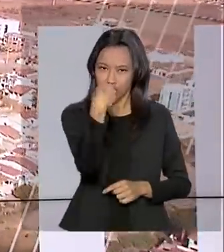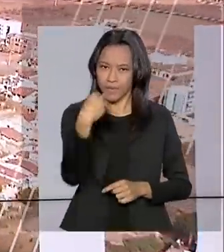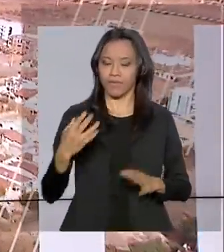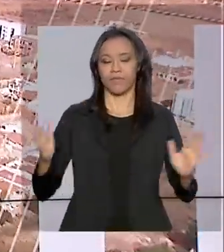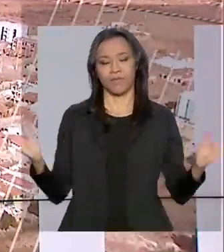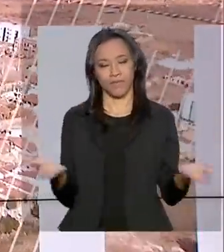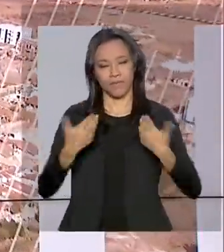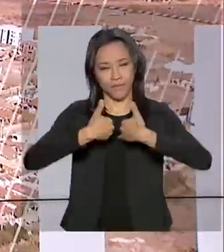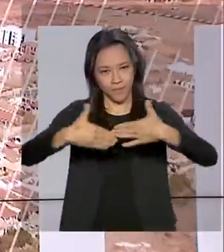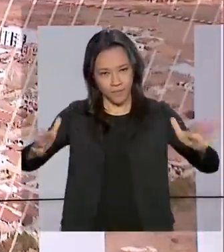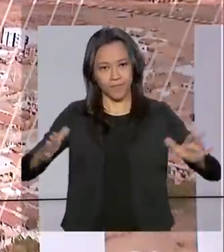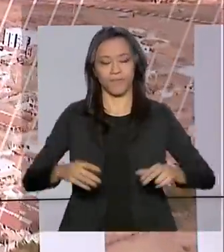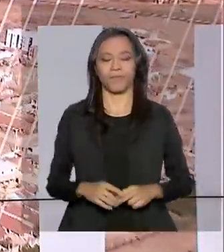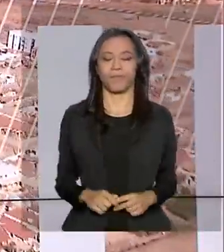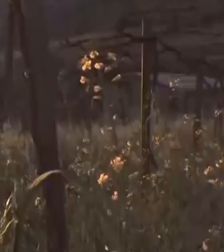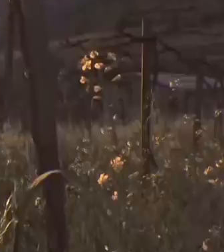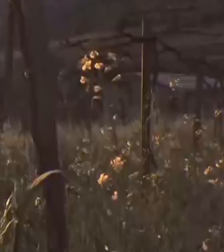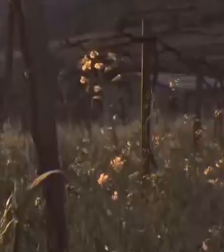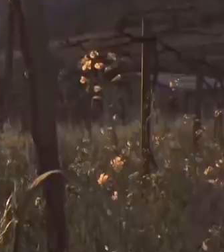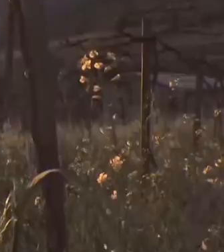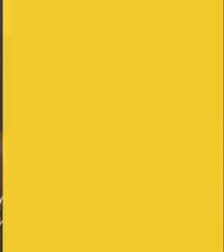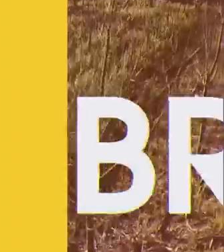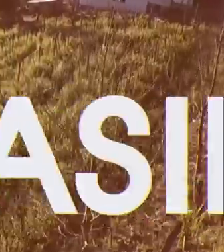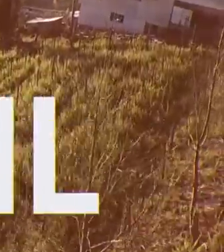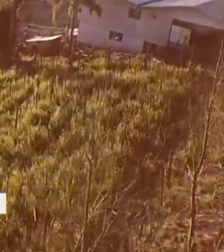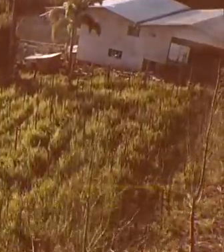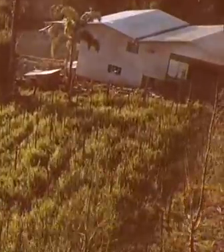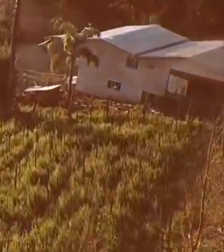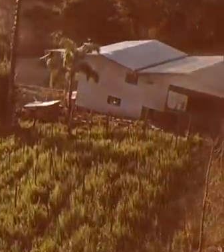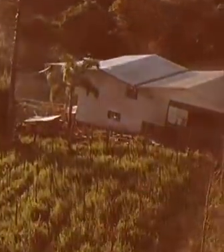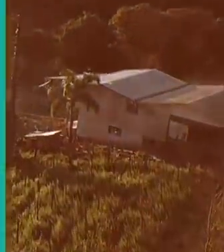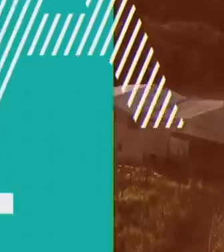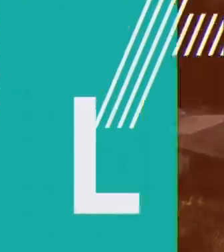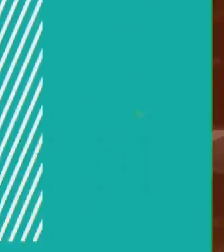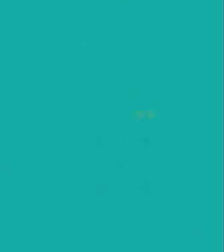no brasil em dia já está no ar e